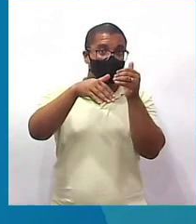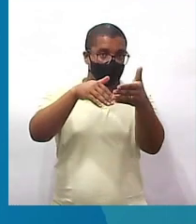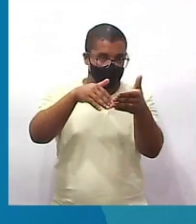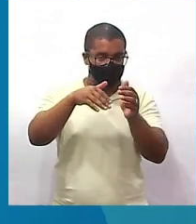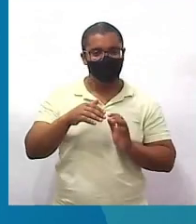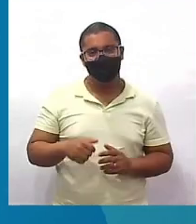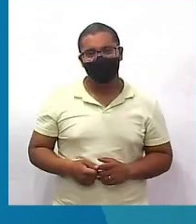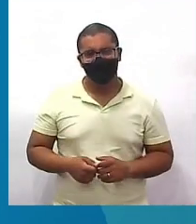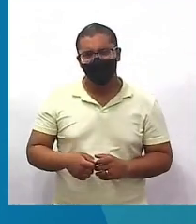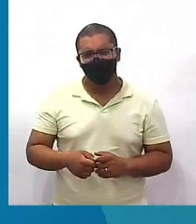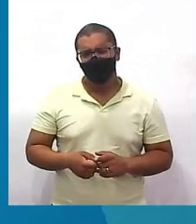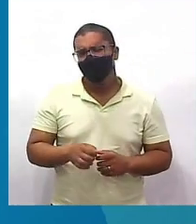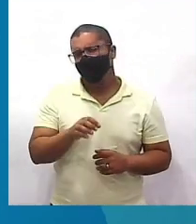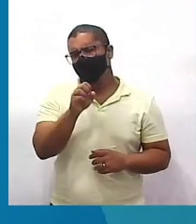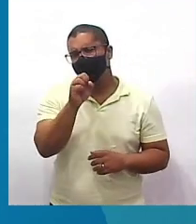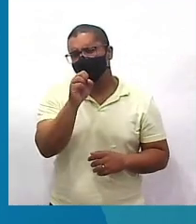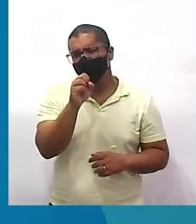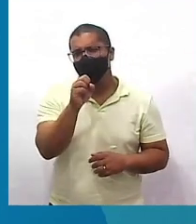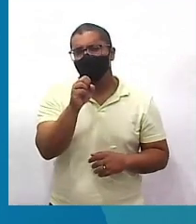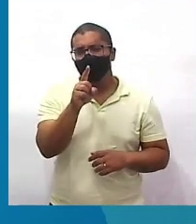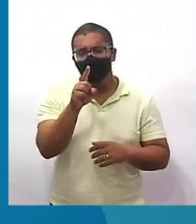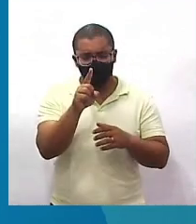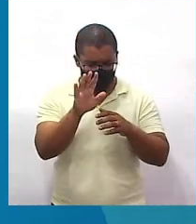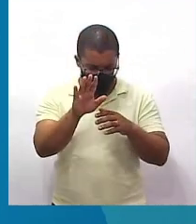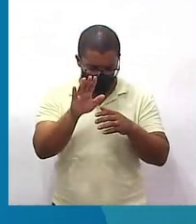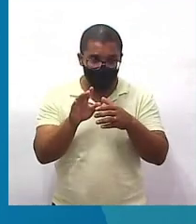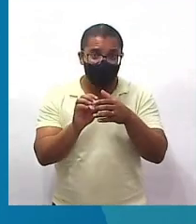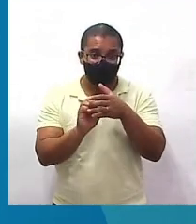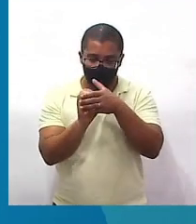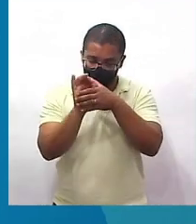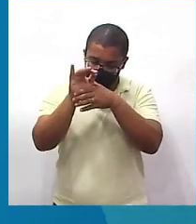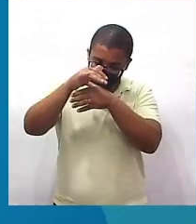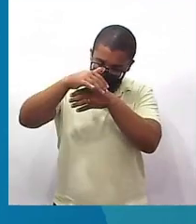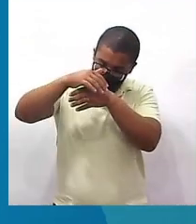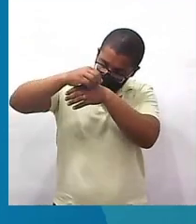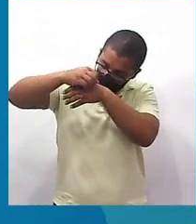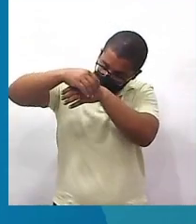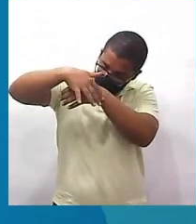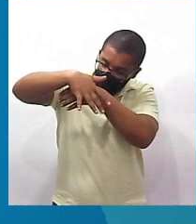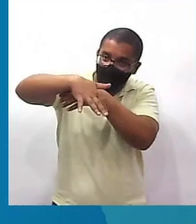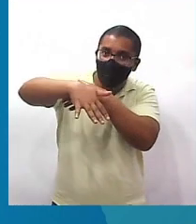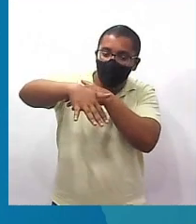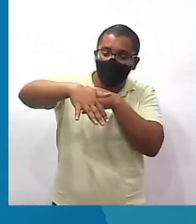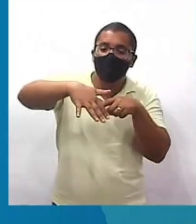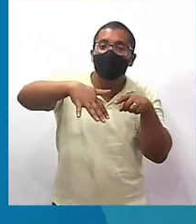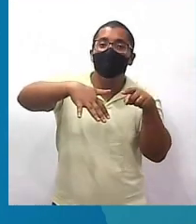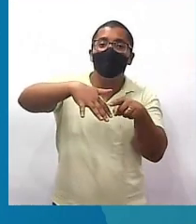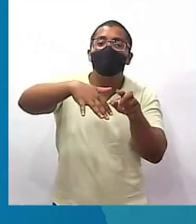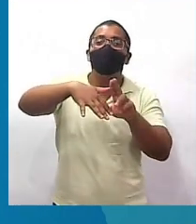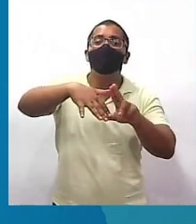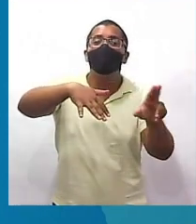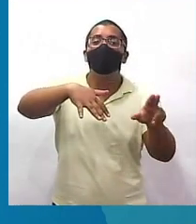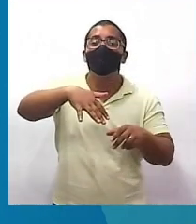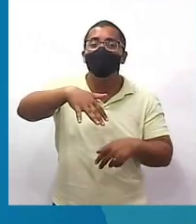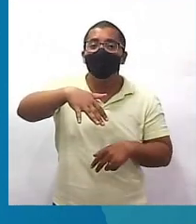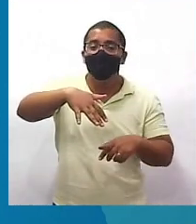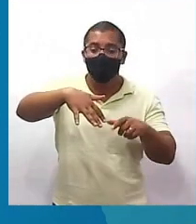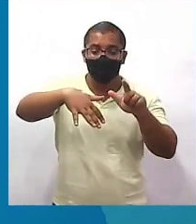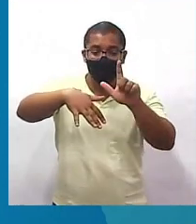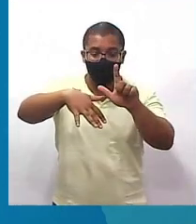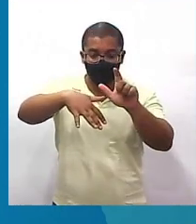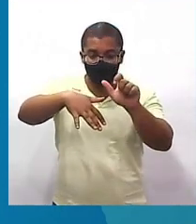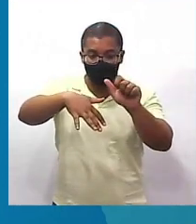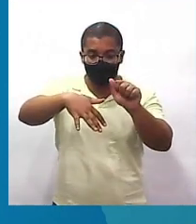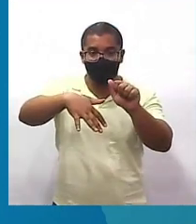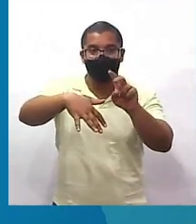quando o magma atinge a superfície, como eu já tinha falado para vocês, ele vai receber o nome de quê? De